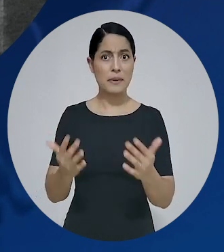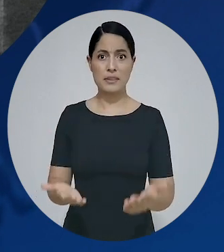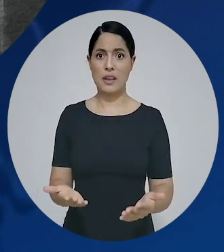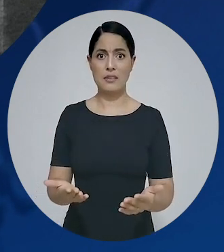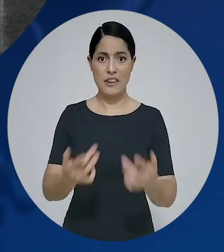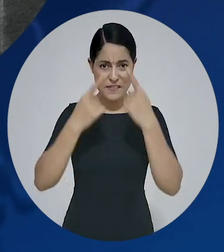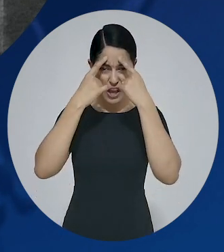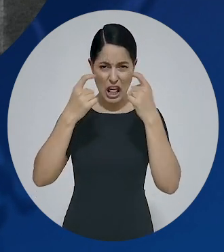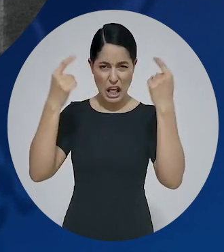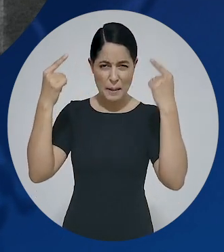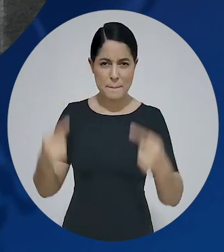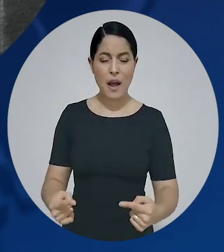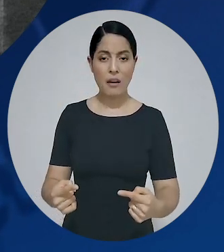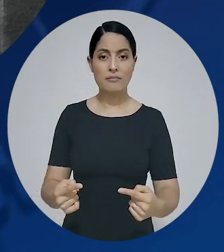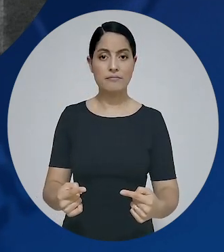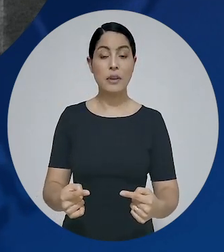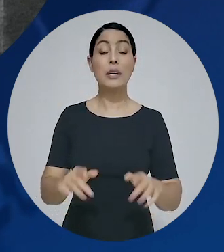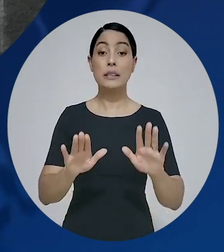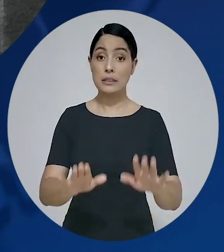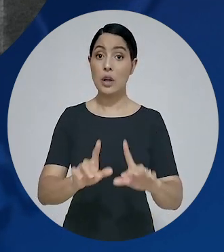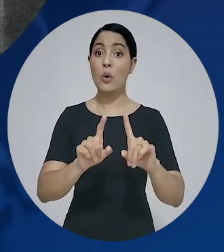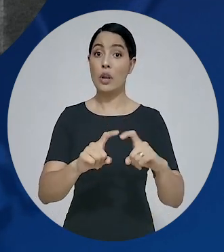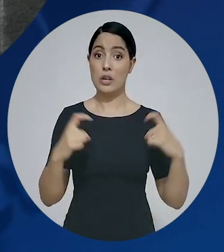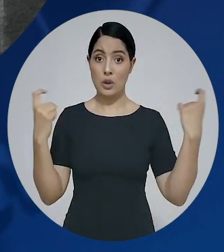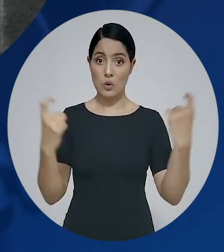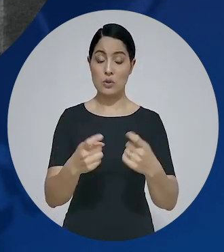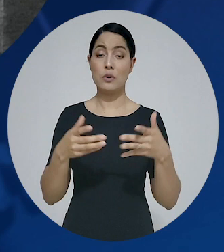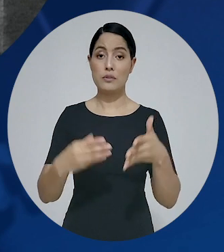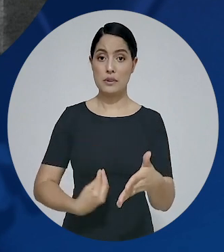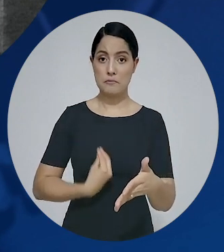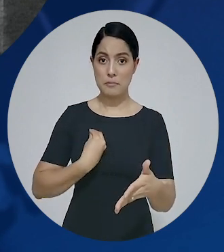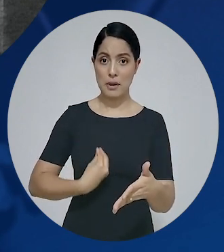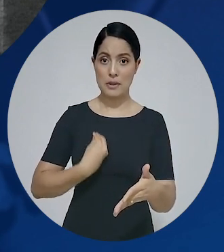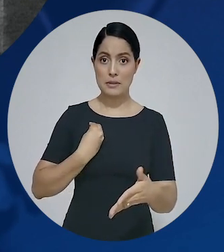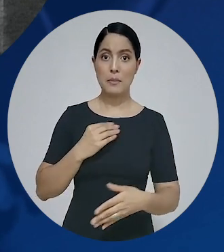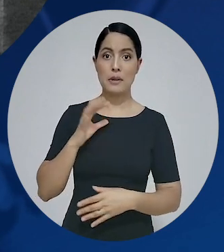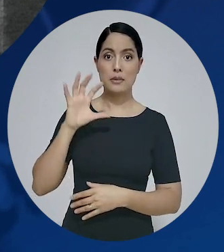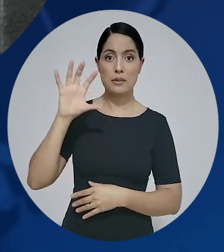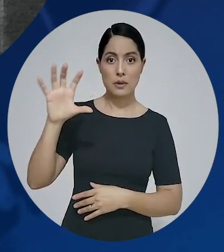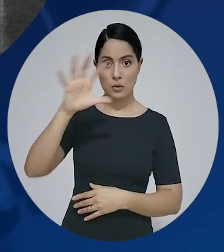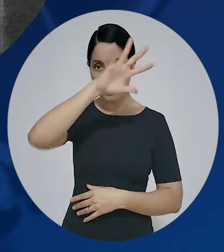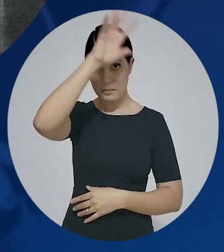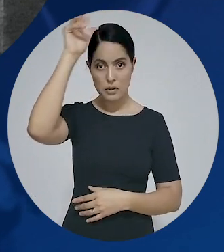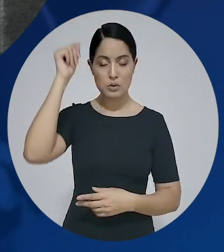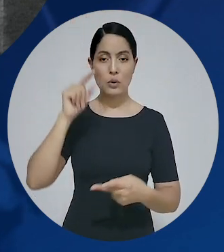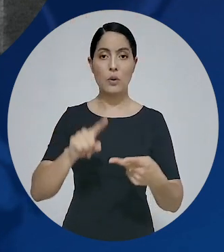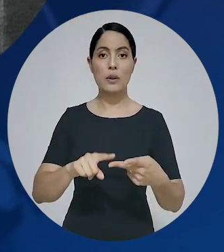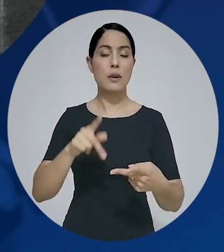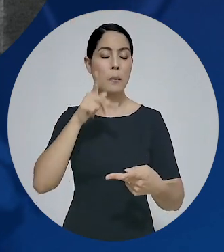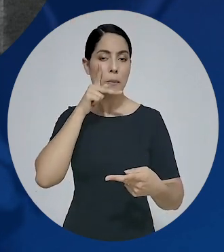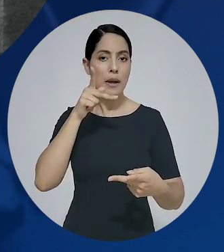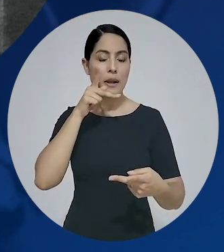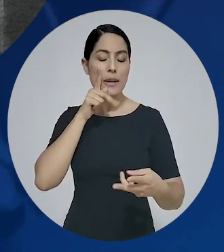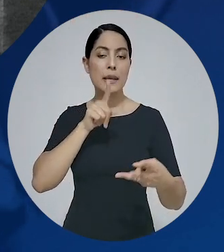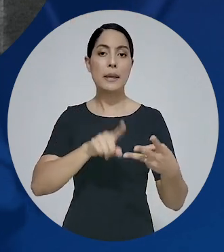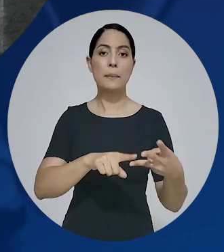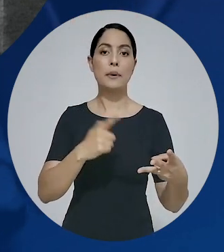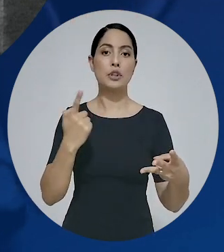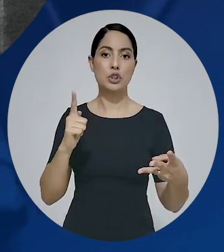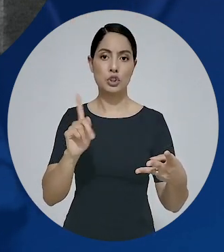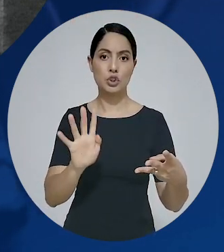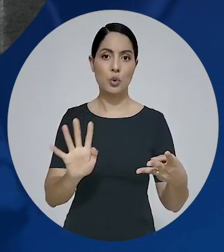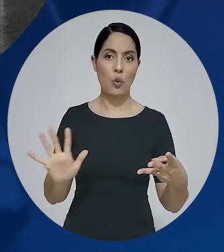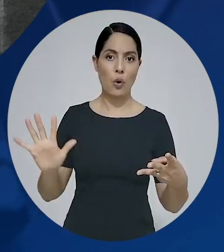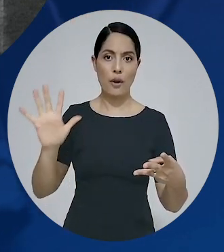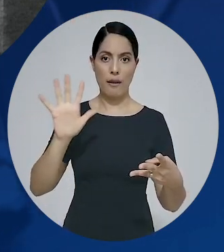profissão. A reunião contou com a participação de representantes das seccionais do Amazonas, da